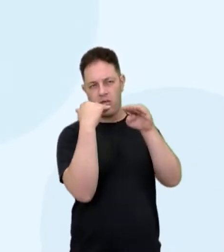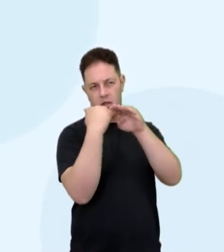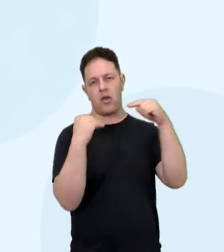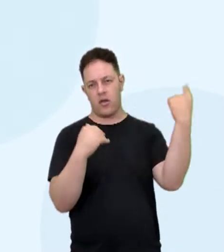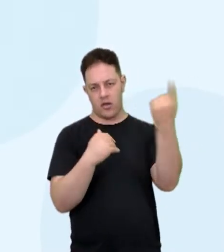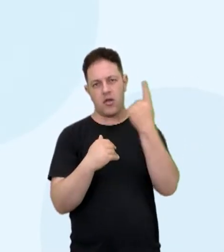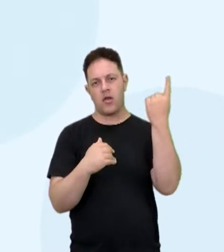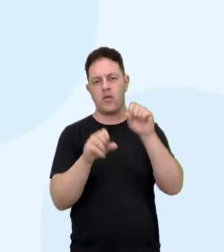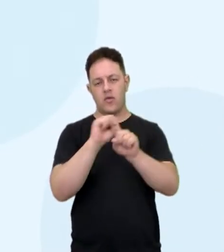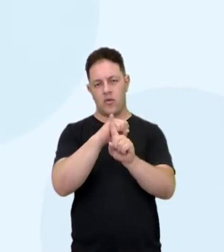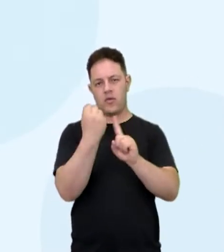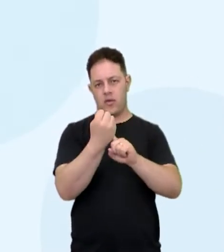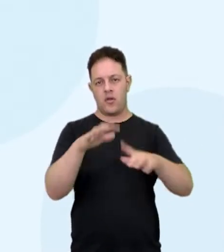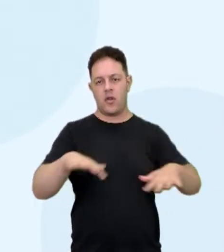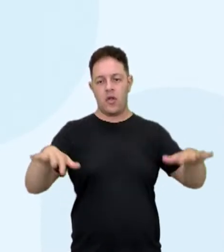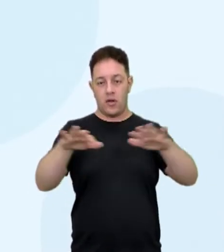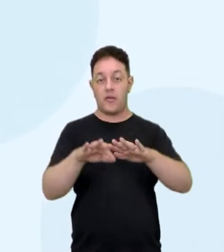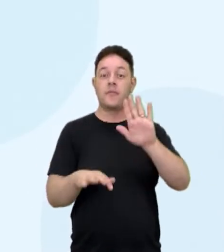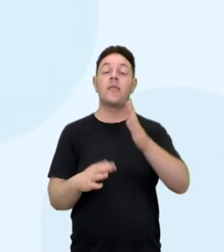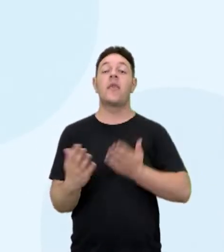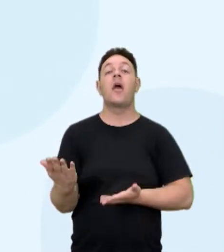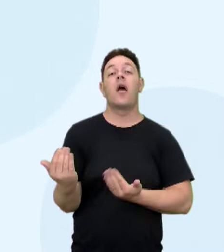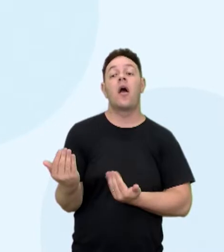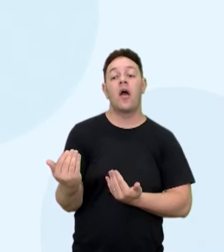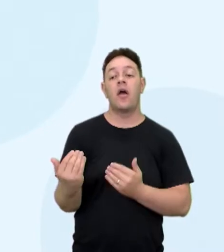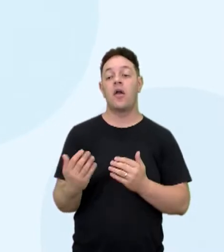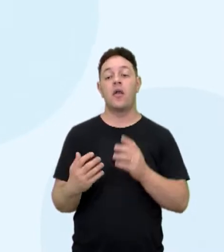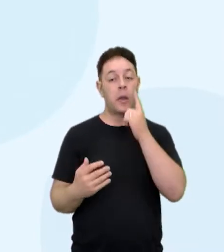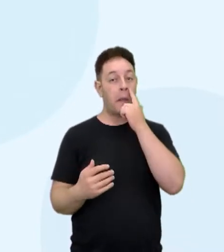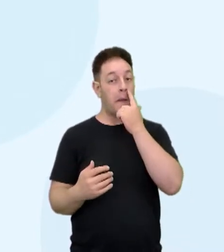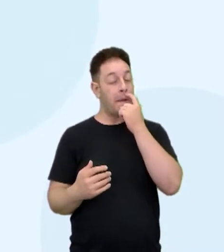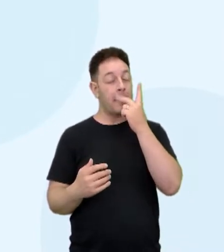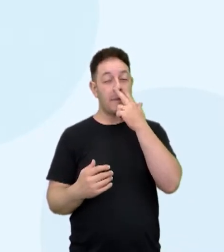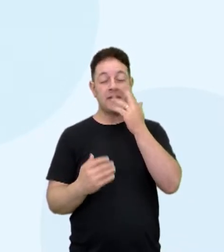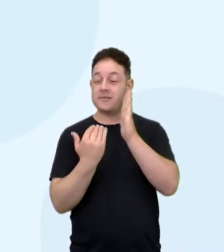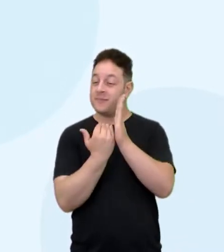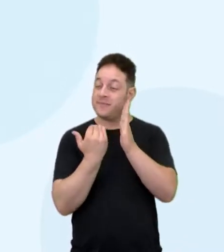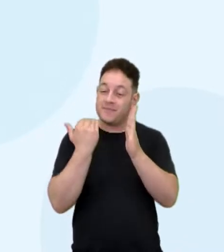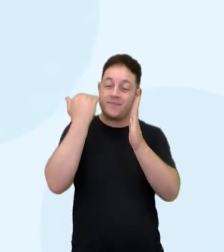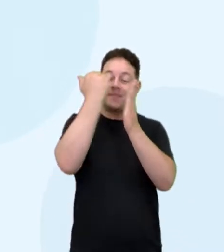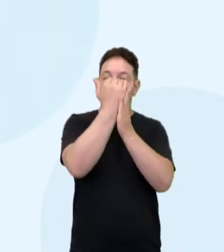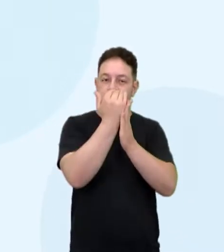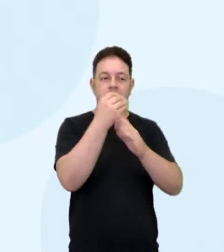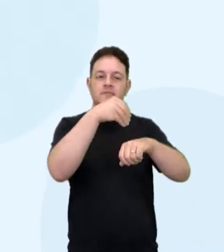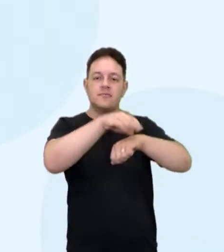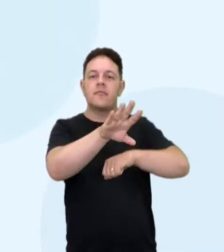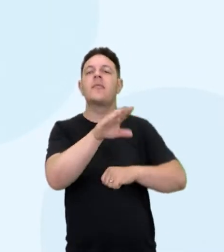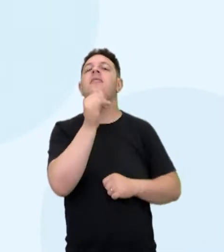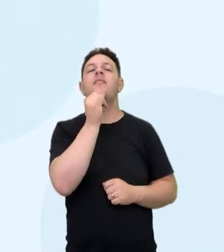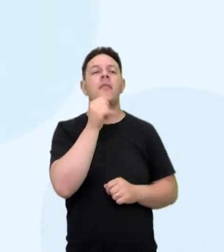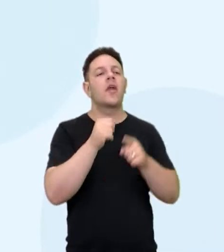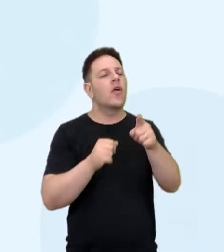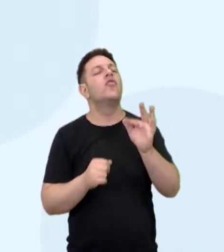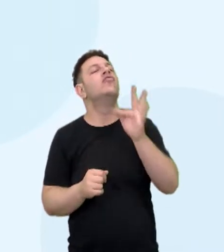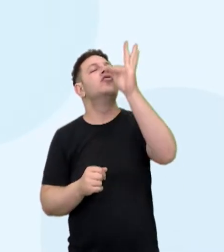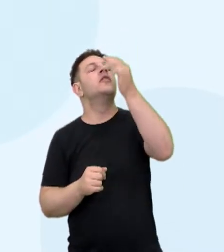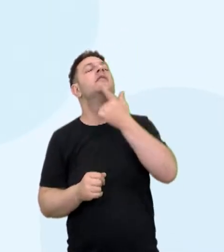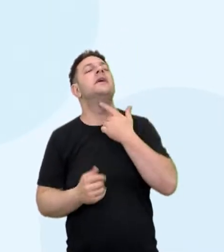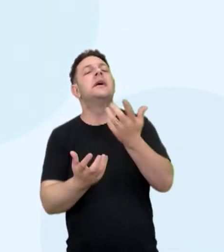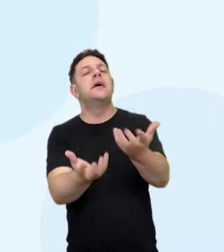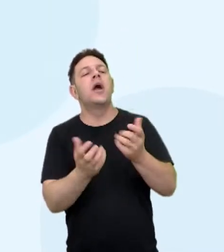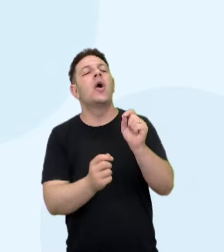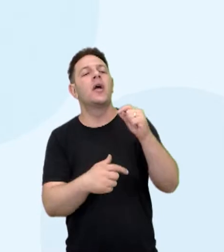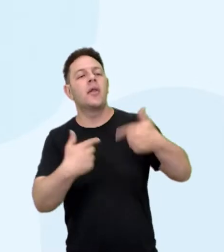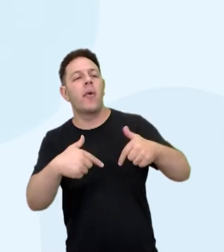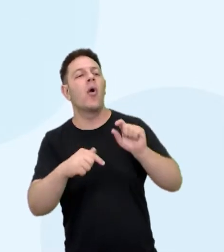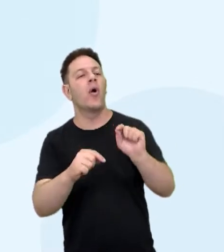tem dentro da sociedade. Na adolescência, isso se intensifica muito. Então o que você quer ser quando você crescer? O que você quer